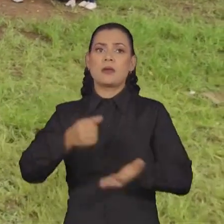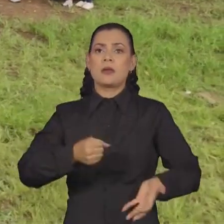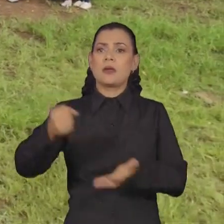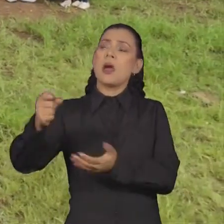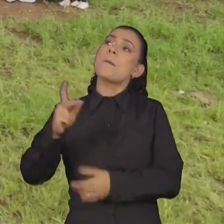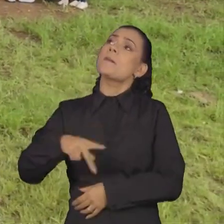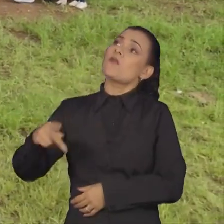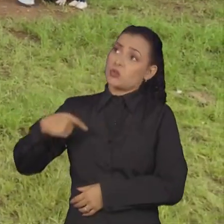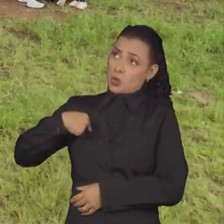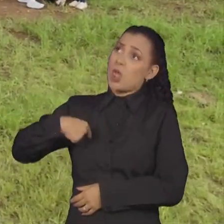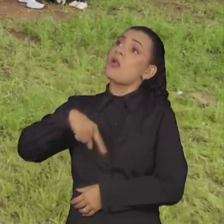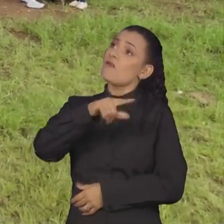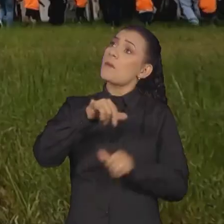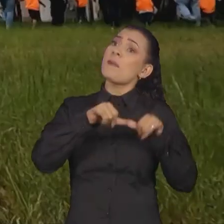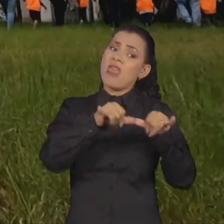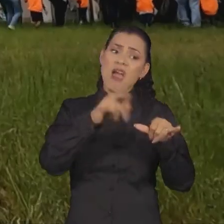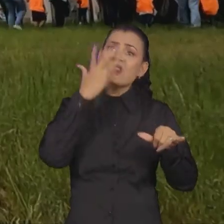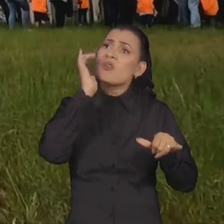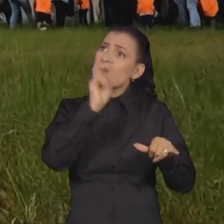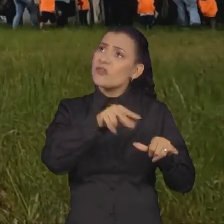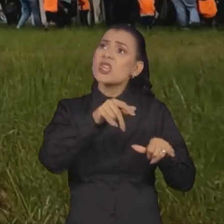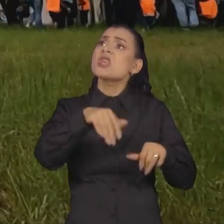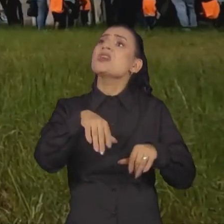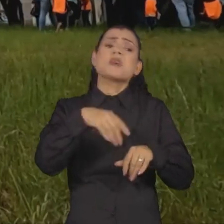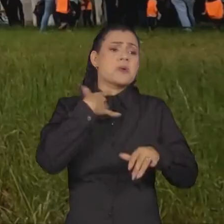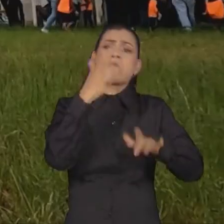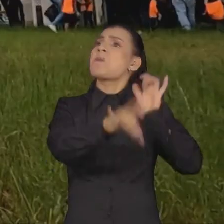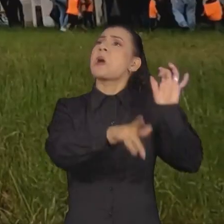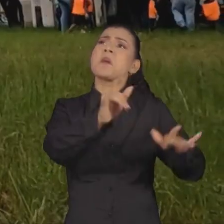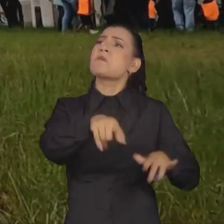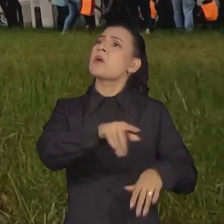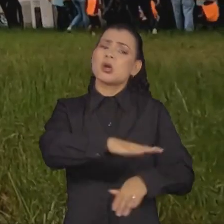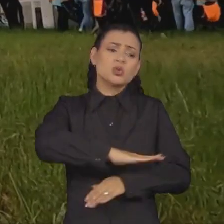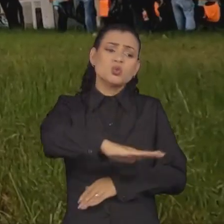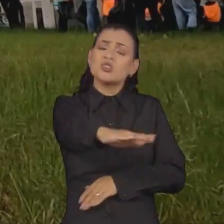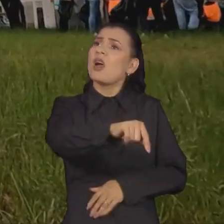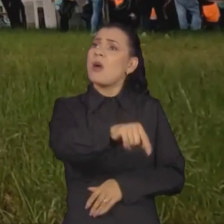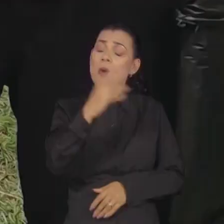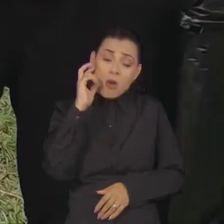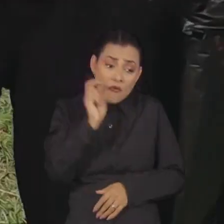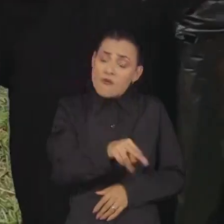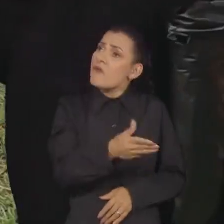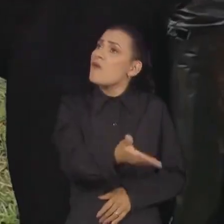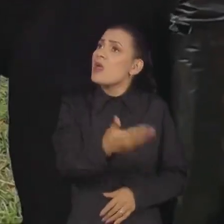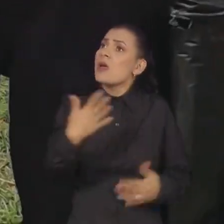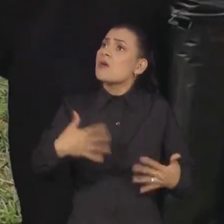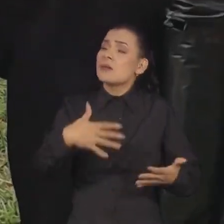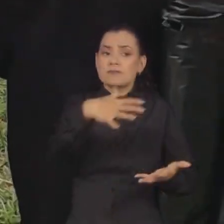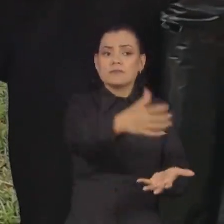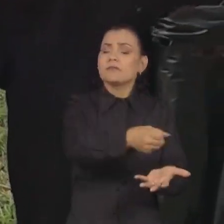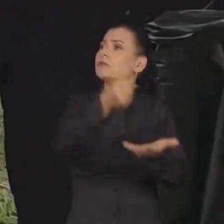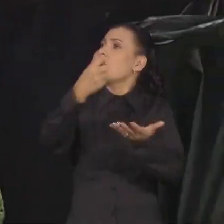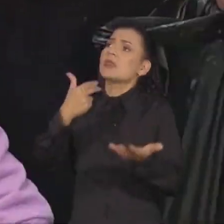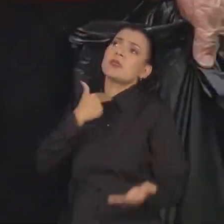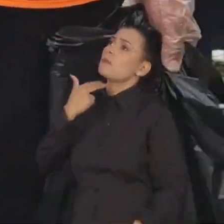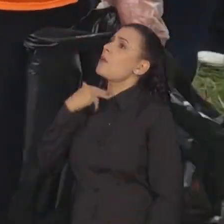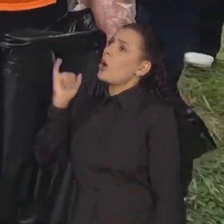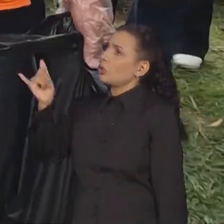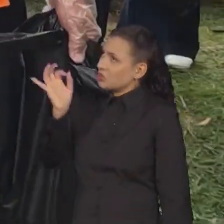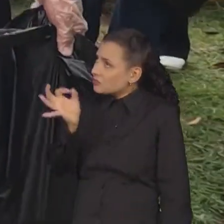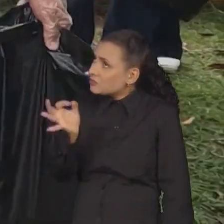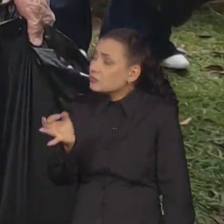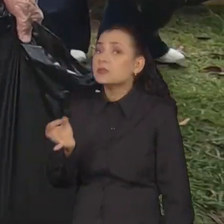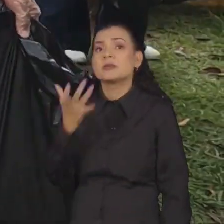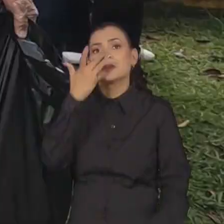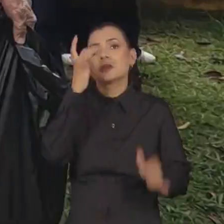eu fui no mercado e uma pessoa jogou lixo no chão, na minha frente. E eu peguei e falei, mãe, não pode, né? E